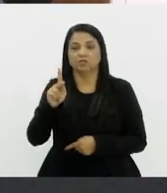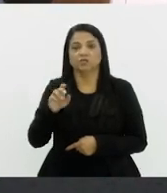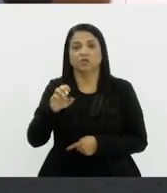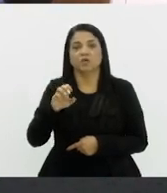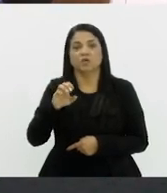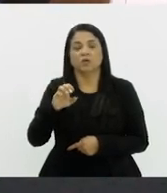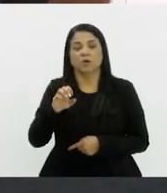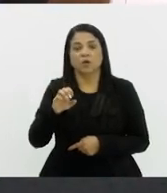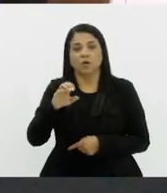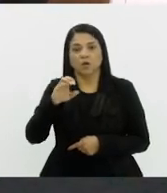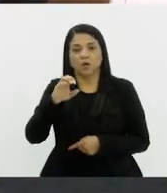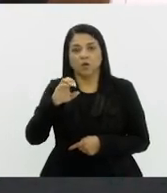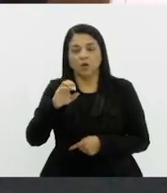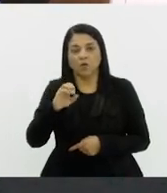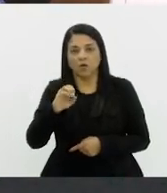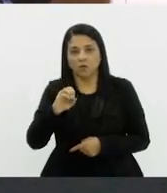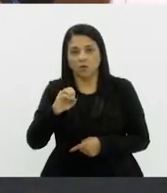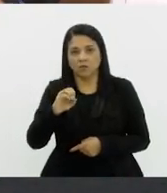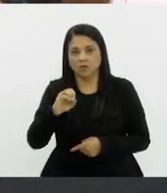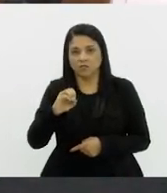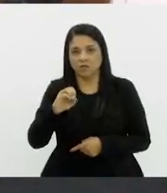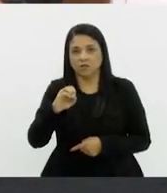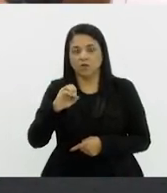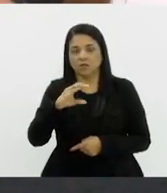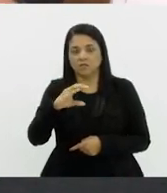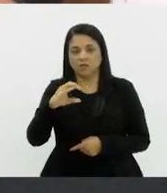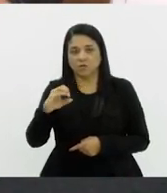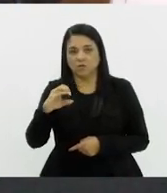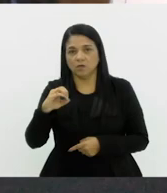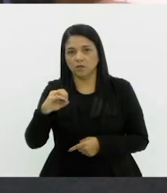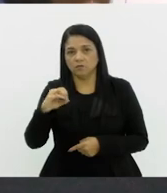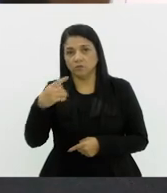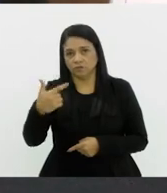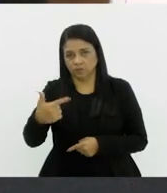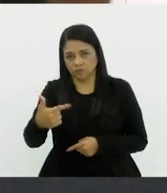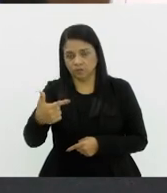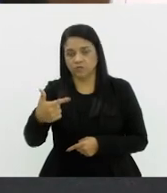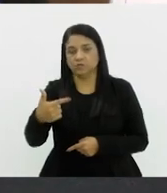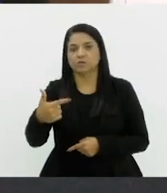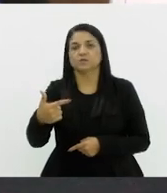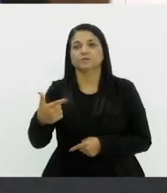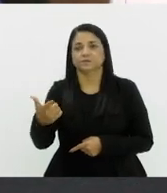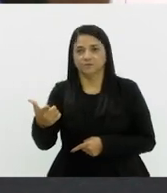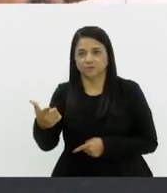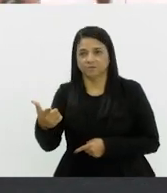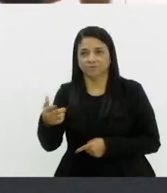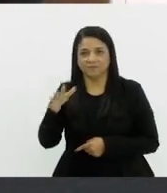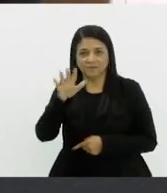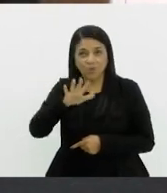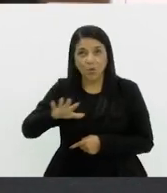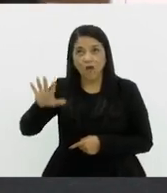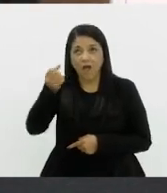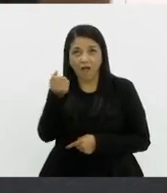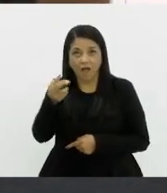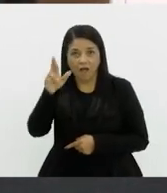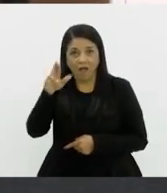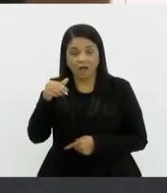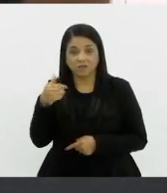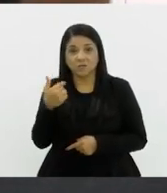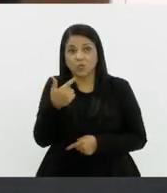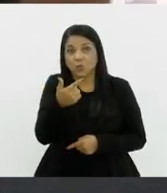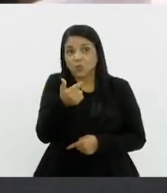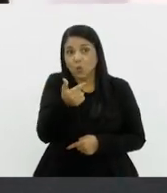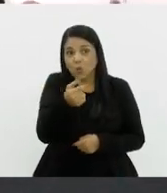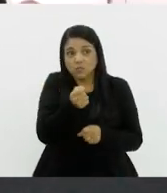Tá? Se a gente pensar que a gente tem, durante um mês, não sei quantas horas, e há 12 anos que a gente está